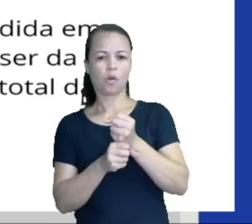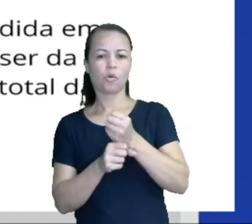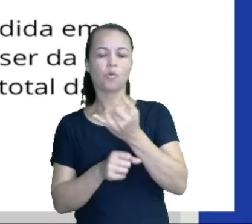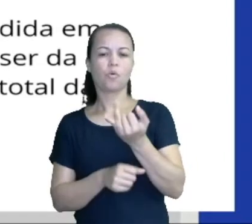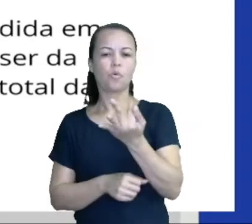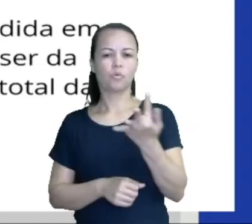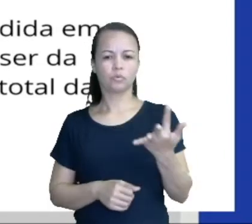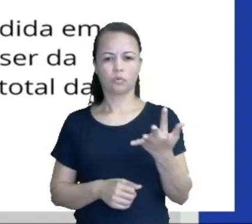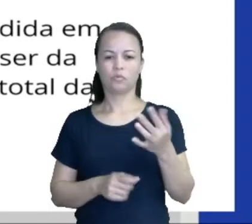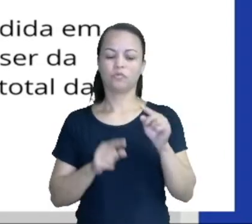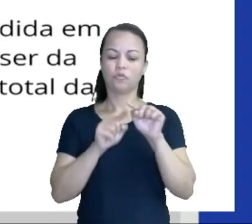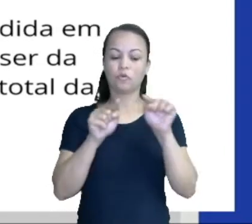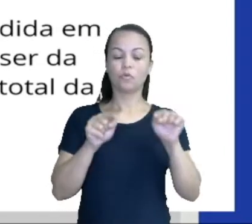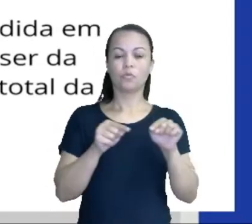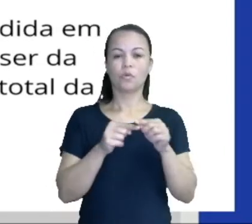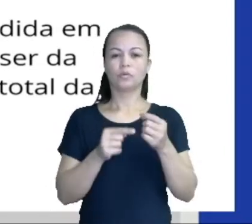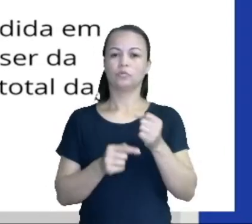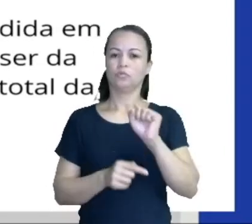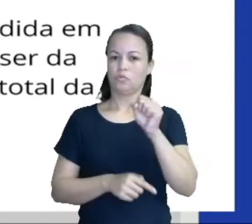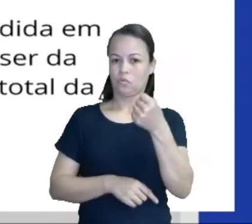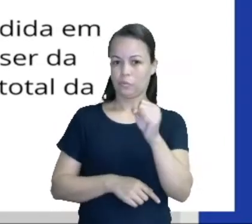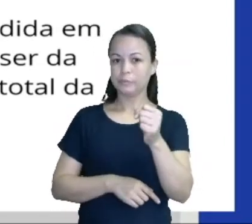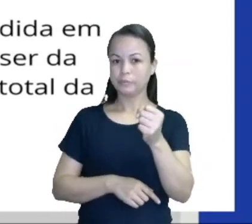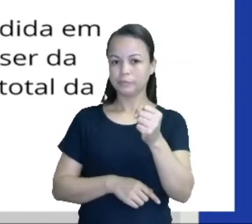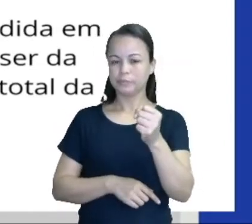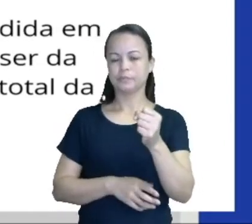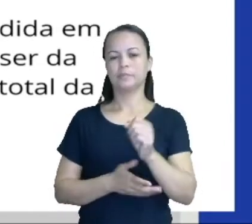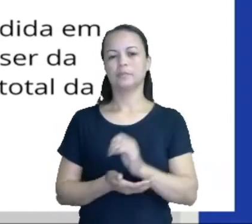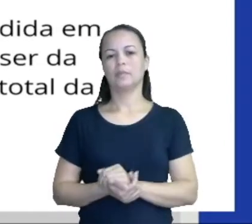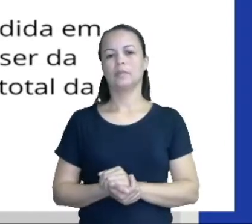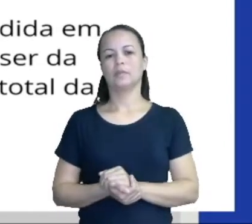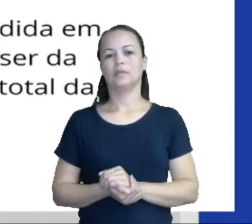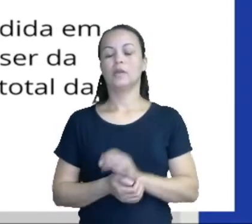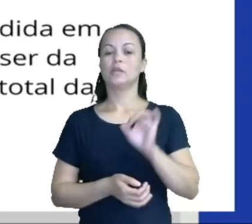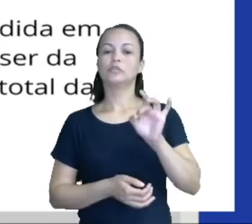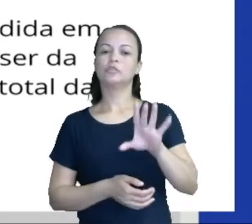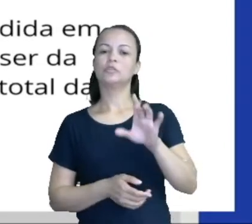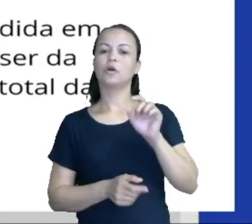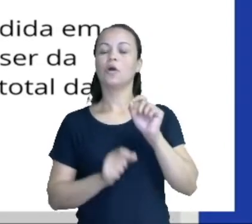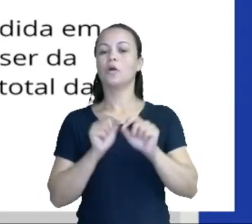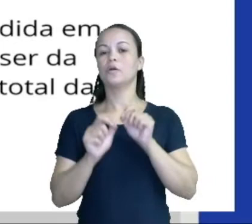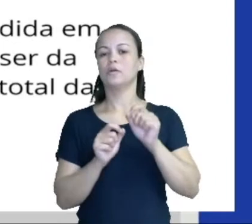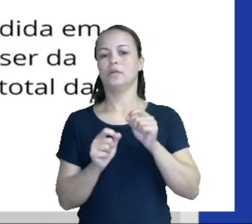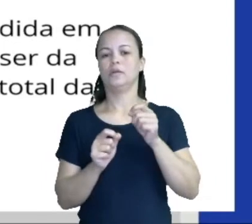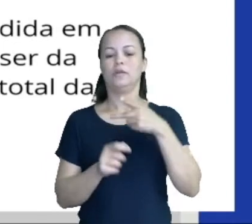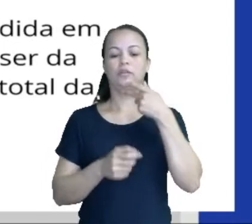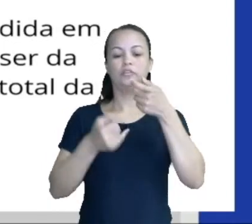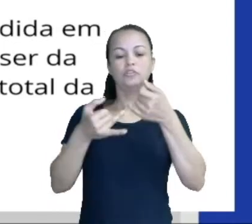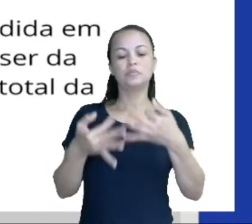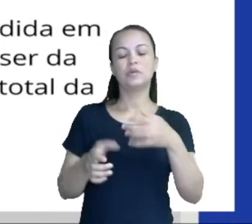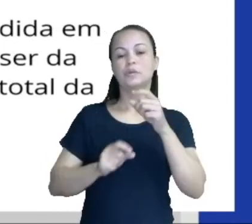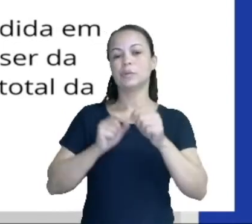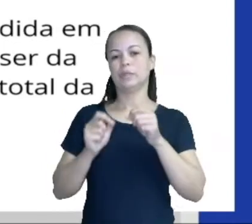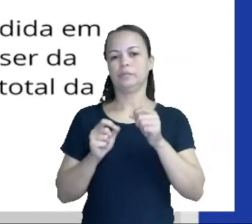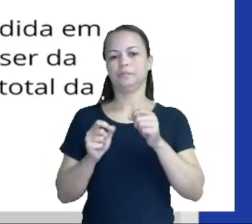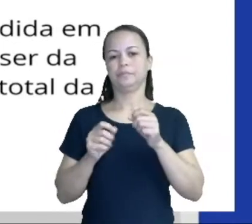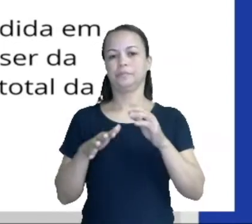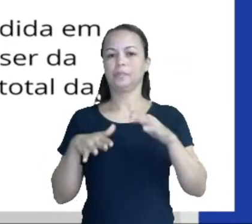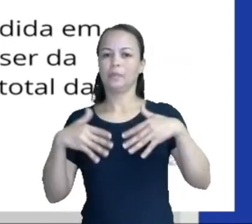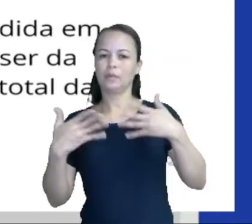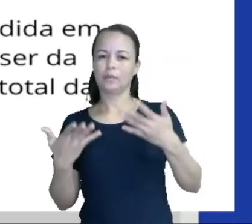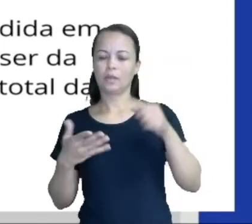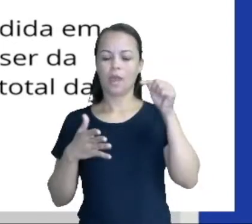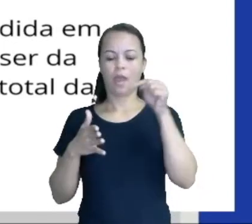quadrinhos? Foram 8, né? Só que ele diz o quê? Embora